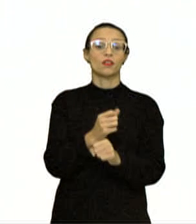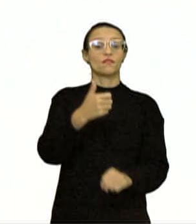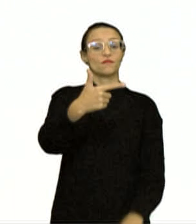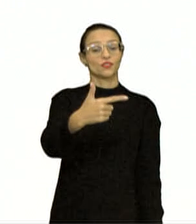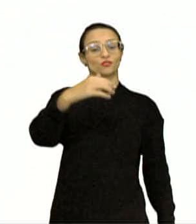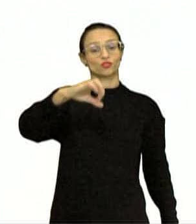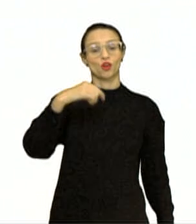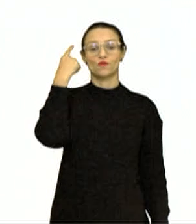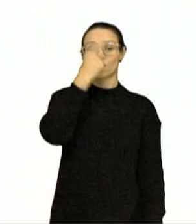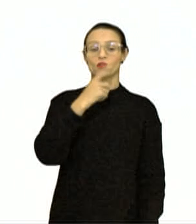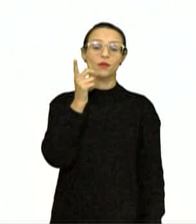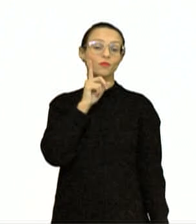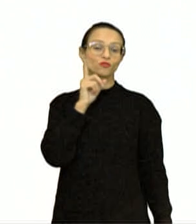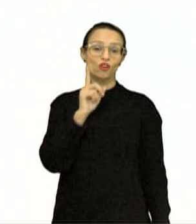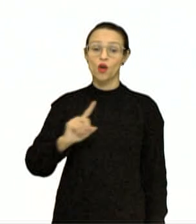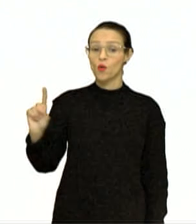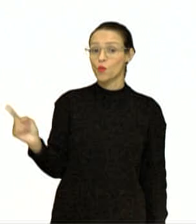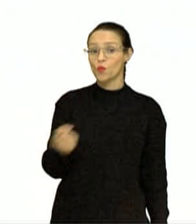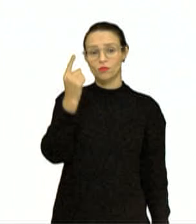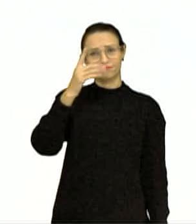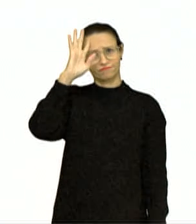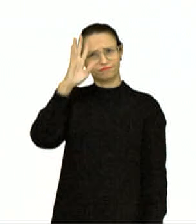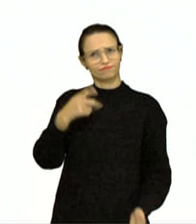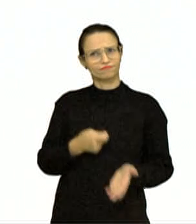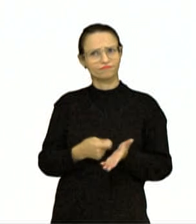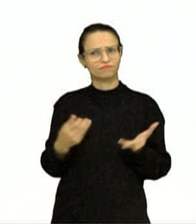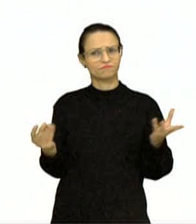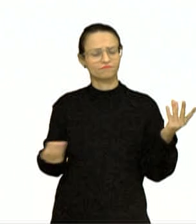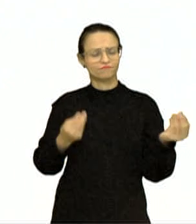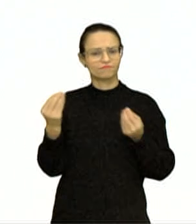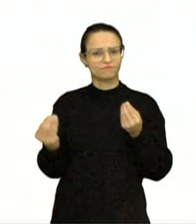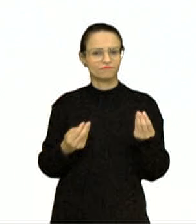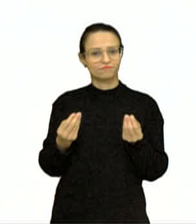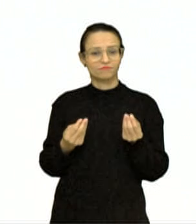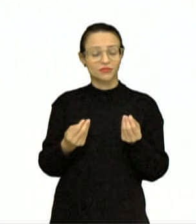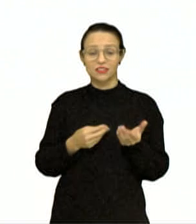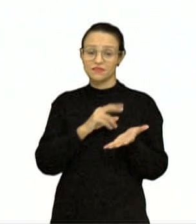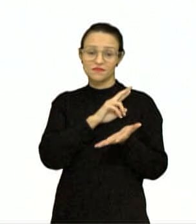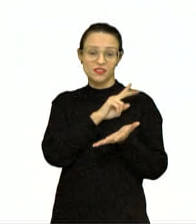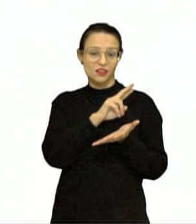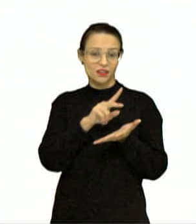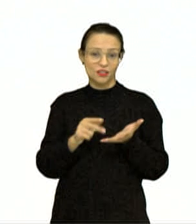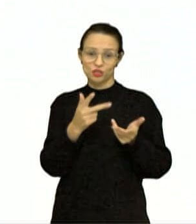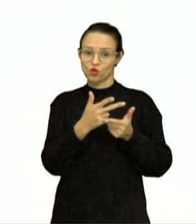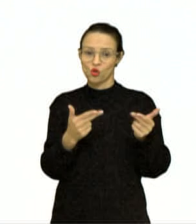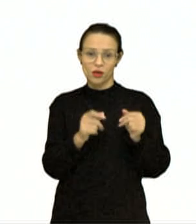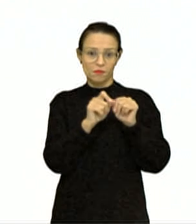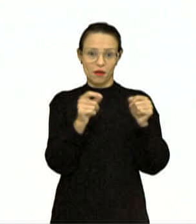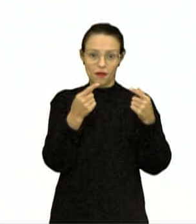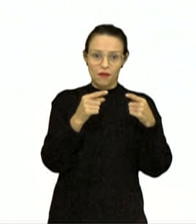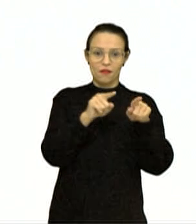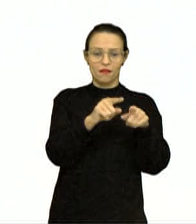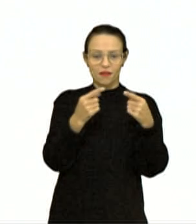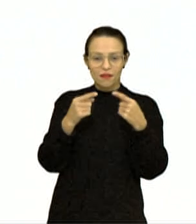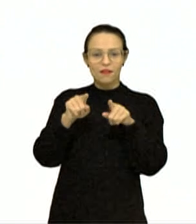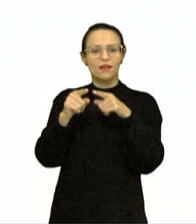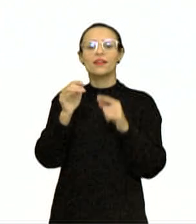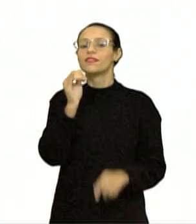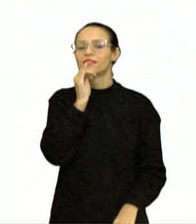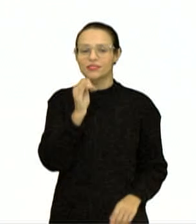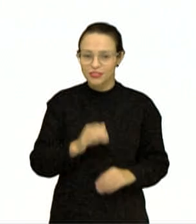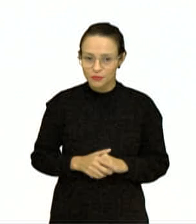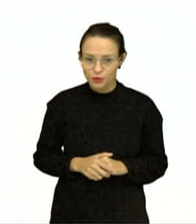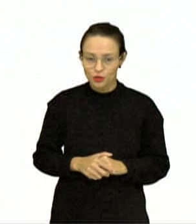dia. A única solução que me ocorre é fazer várias dessas coisas ao mesmo tempo. Por